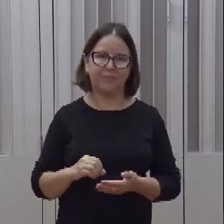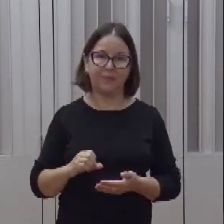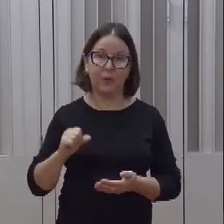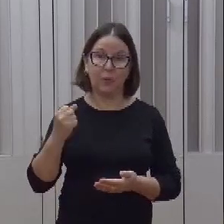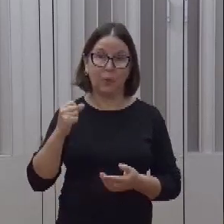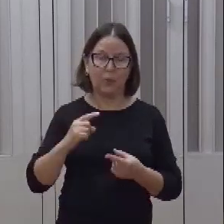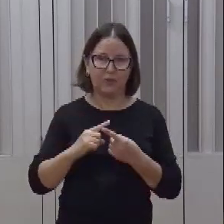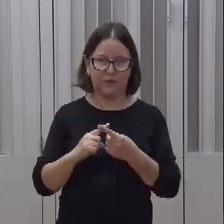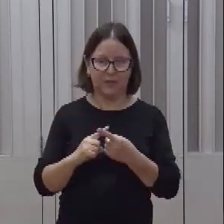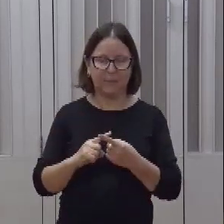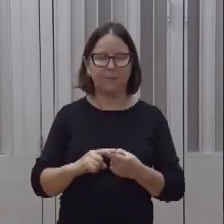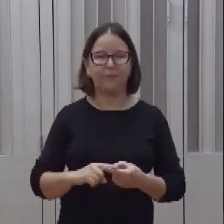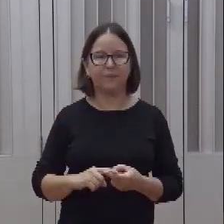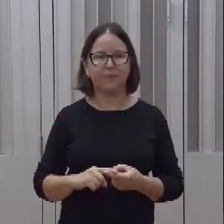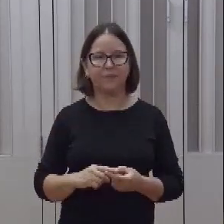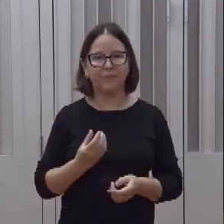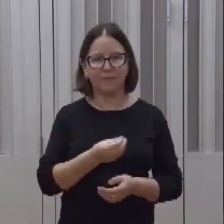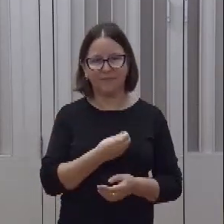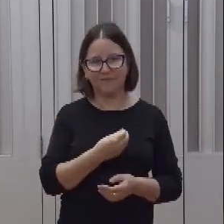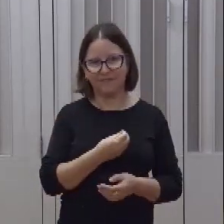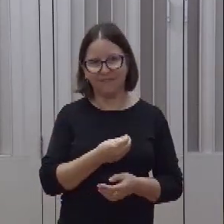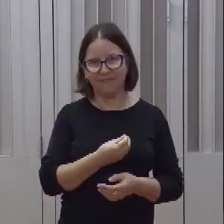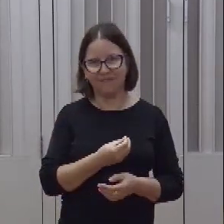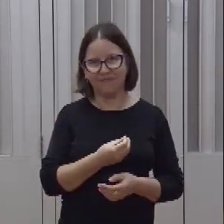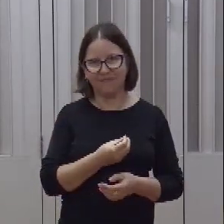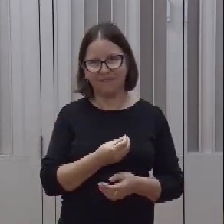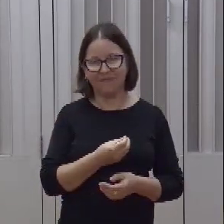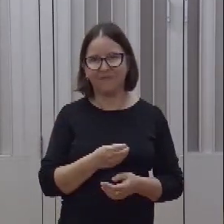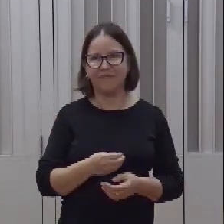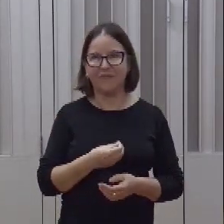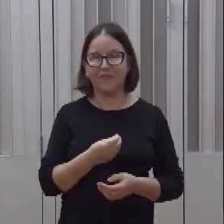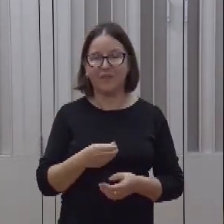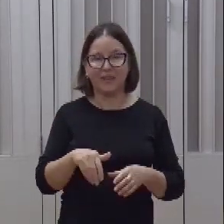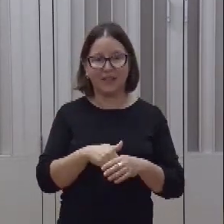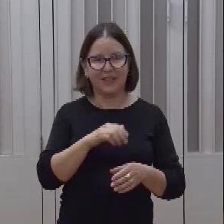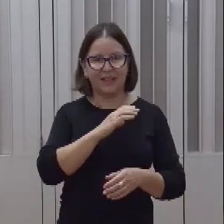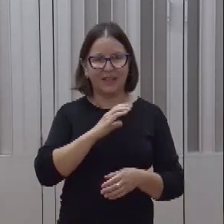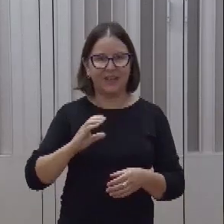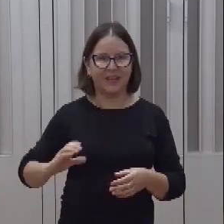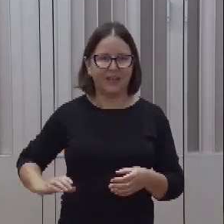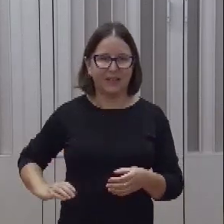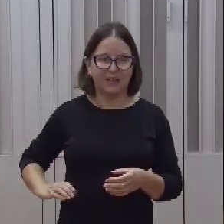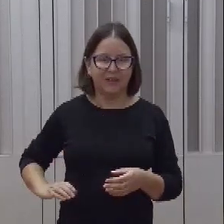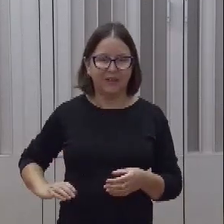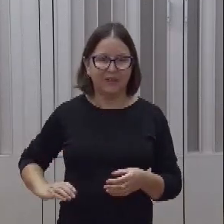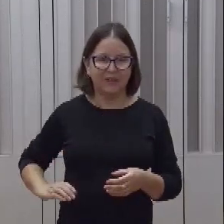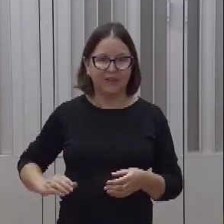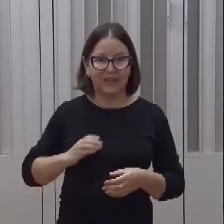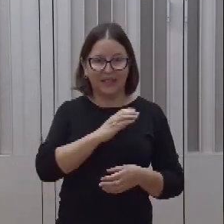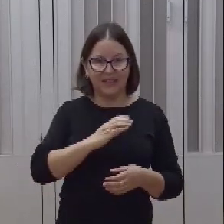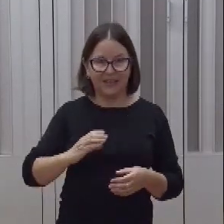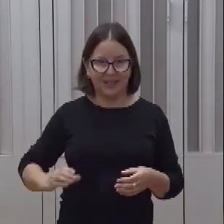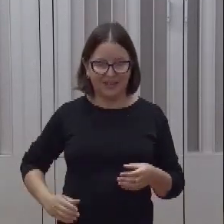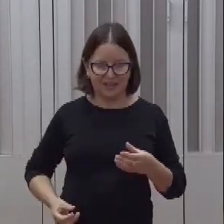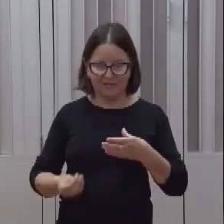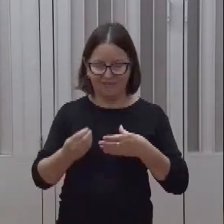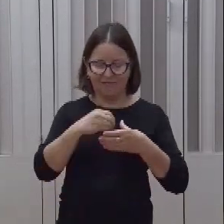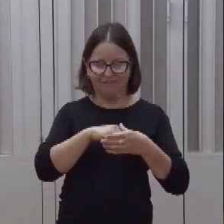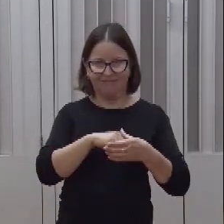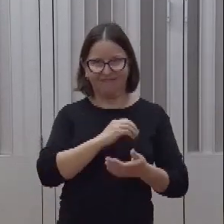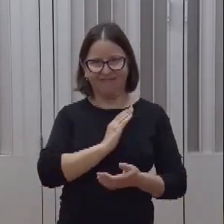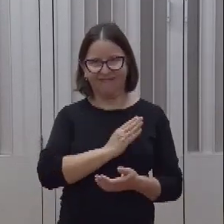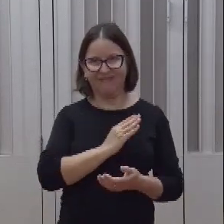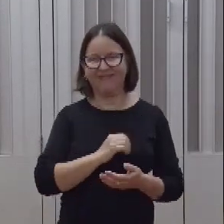vezes. Habitar. Habitar em Cristo. E Cristo habitar em nós. Permanecer